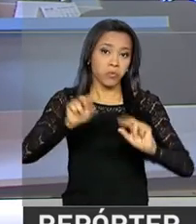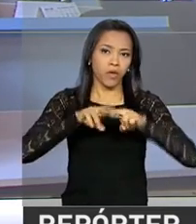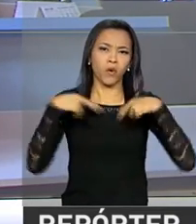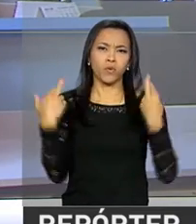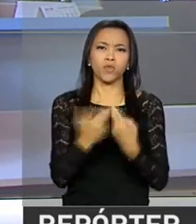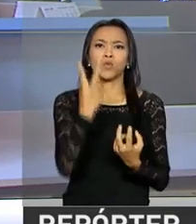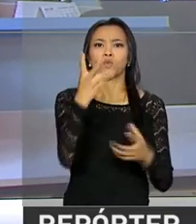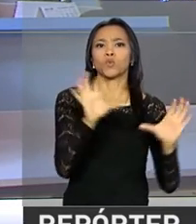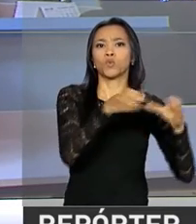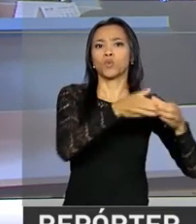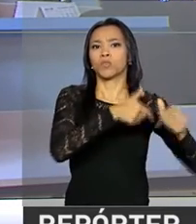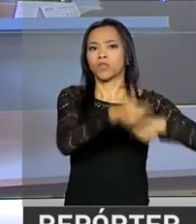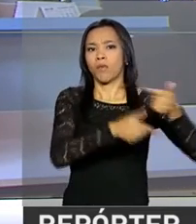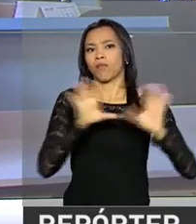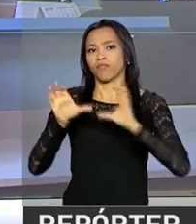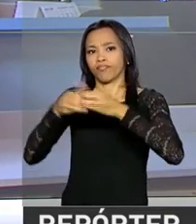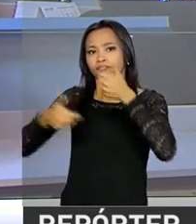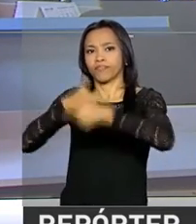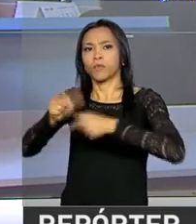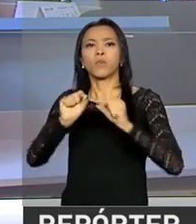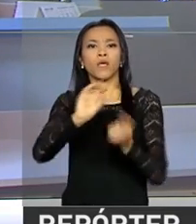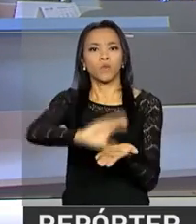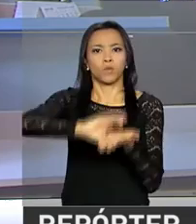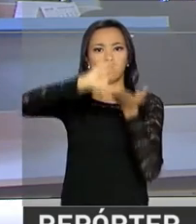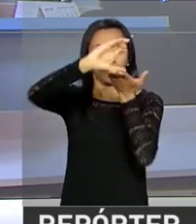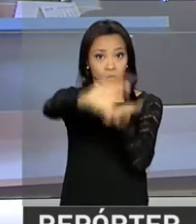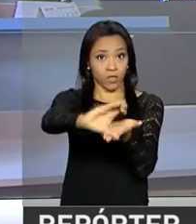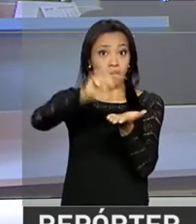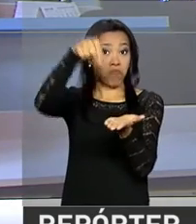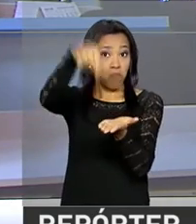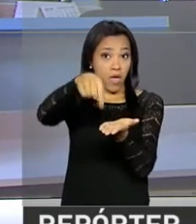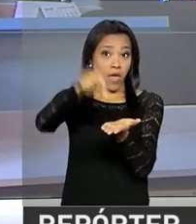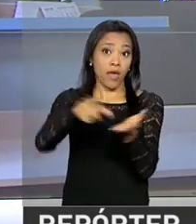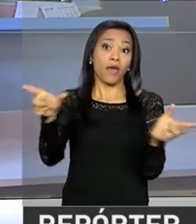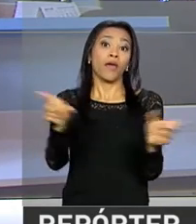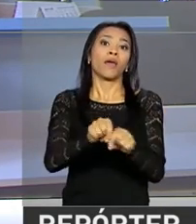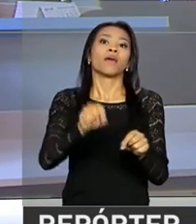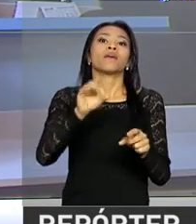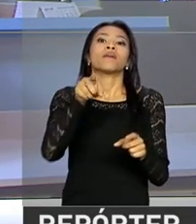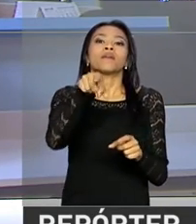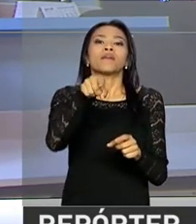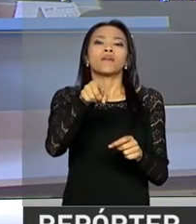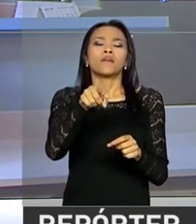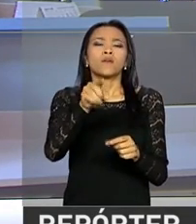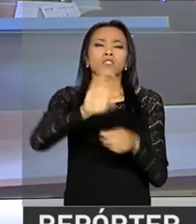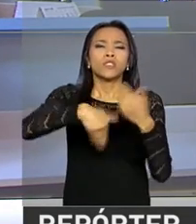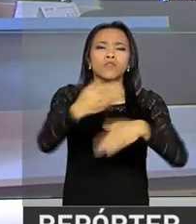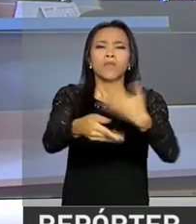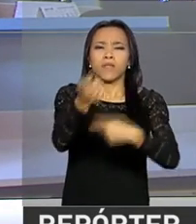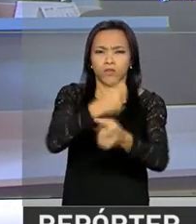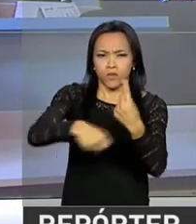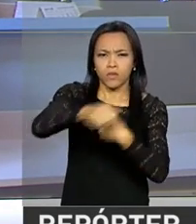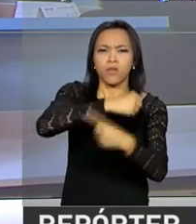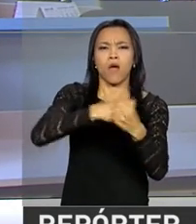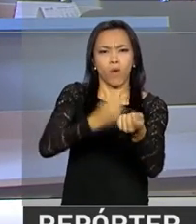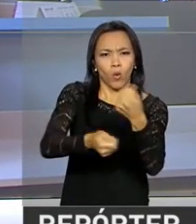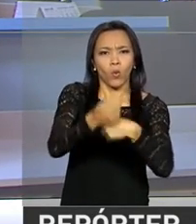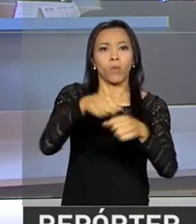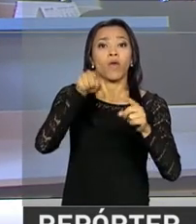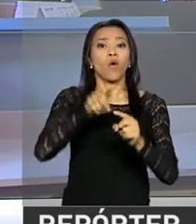dois grupos de trabalho do Conselhão, o Conselho de Desenvolvimento Econômico e Social. As discussões são